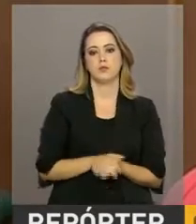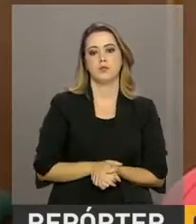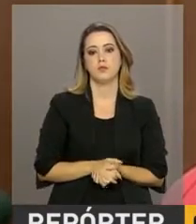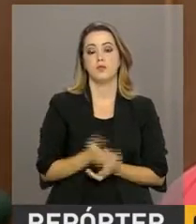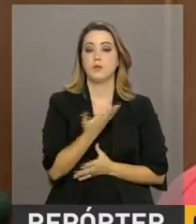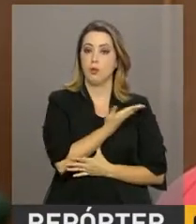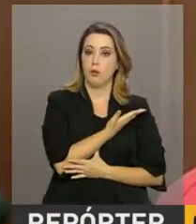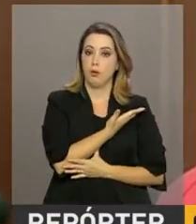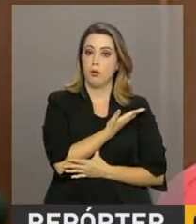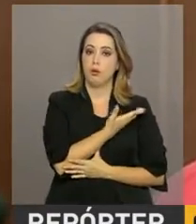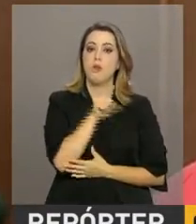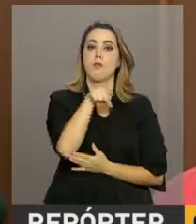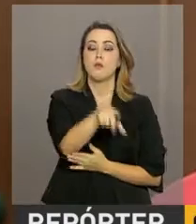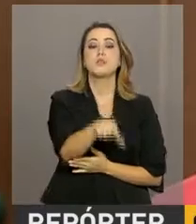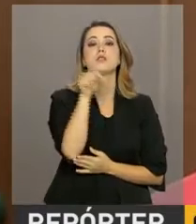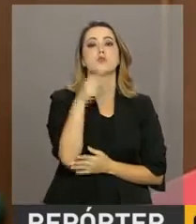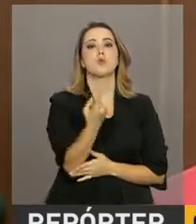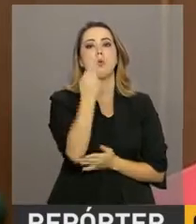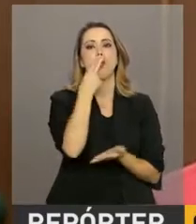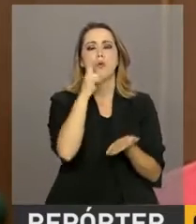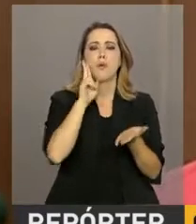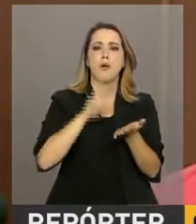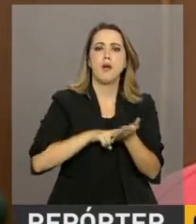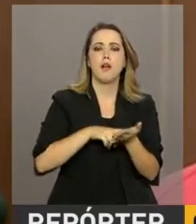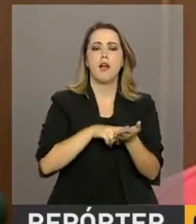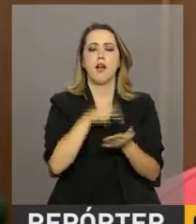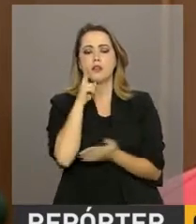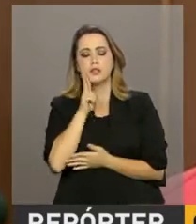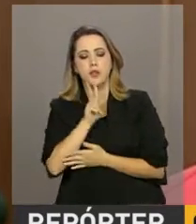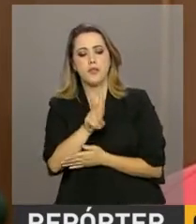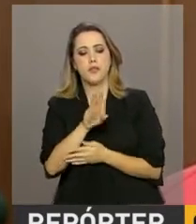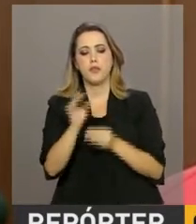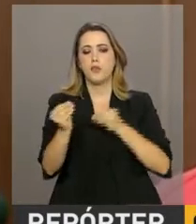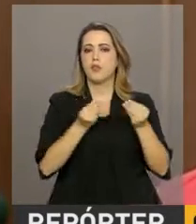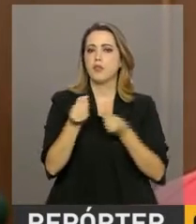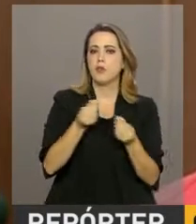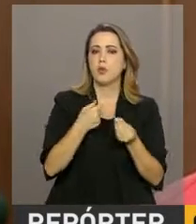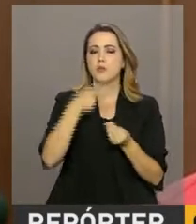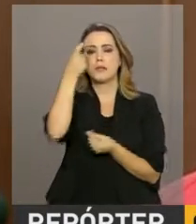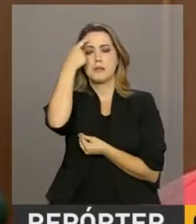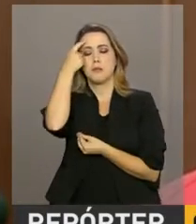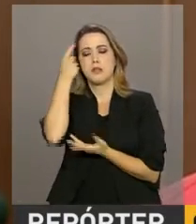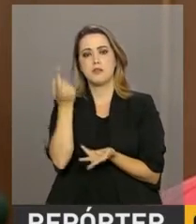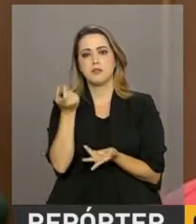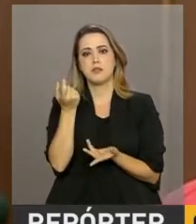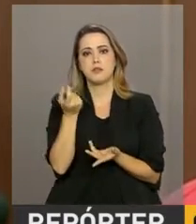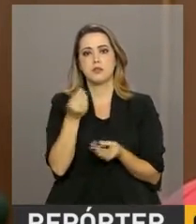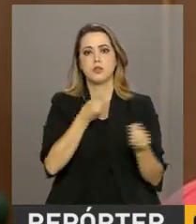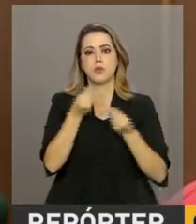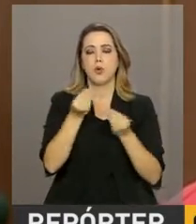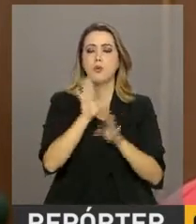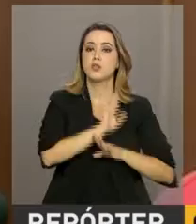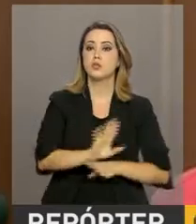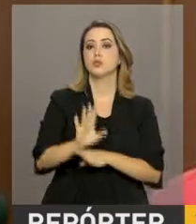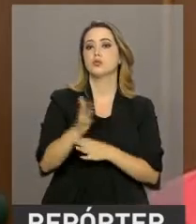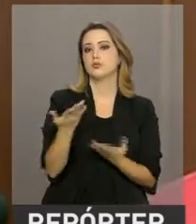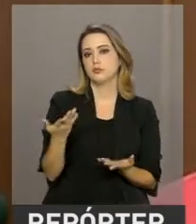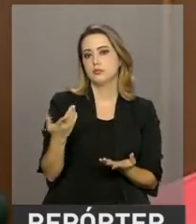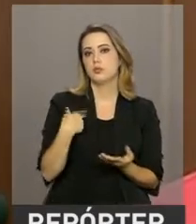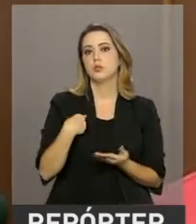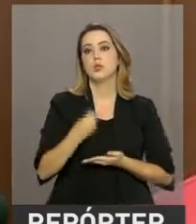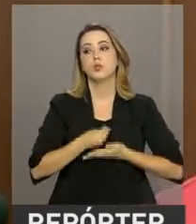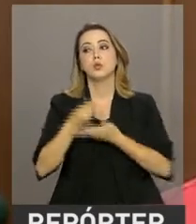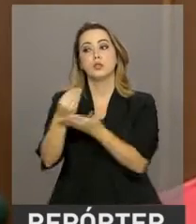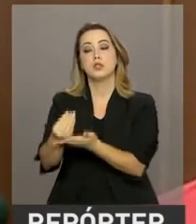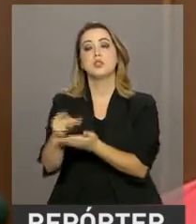uma cartinha, você tem a oportunidade de ver aquela que está mais adequada àquilo que você está pensando em poder contribuir. Deixa nos